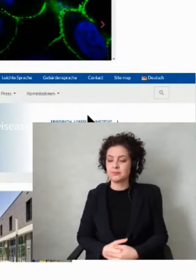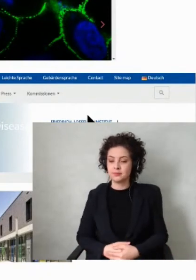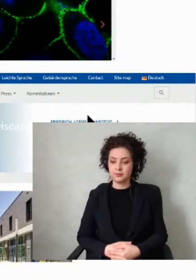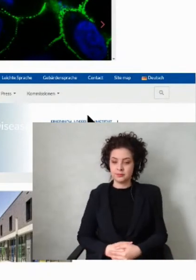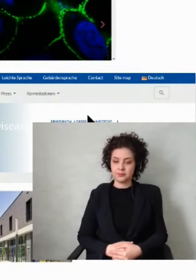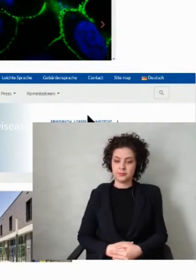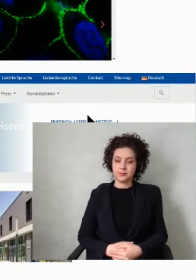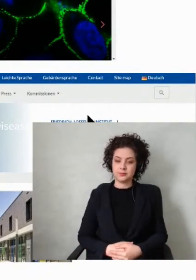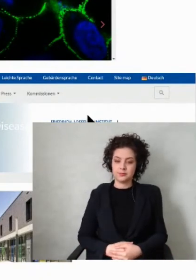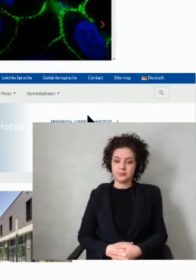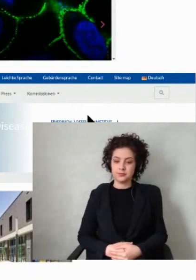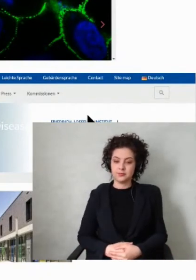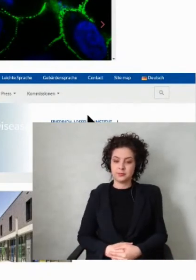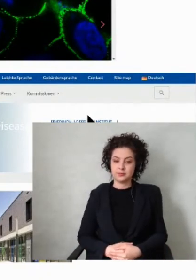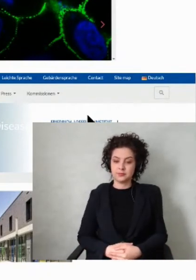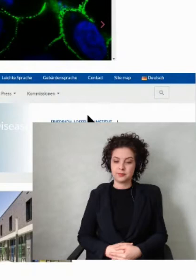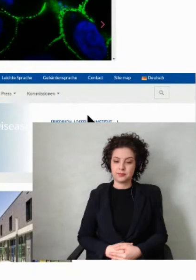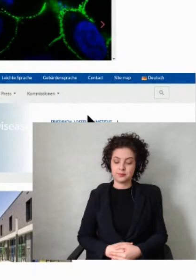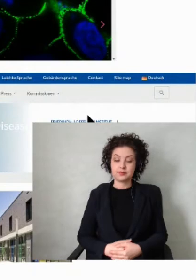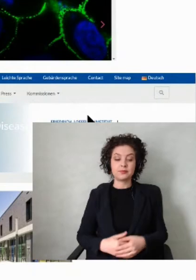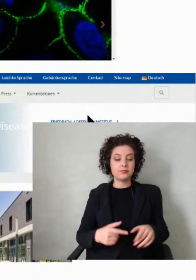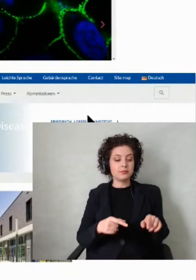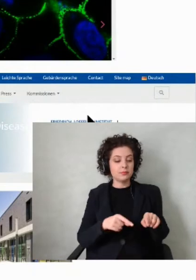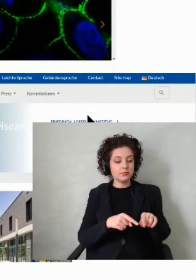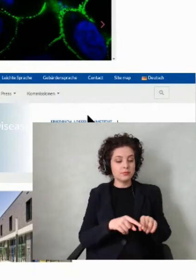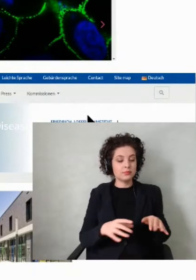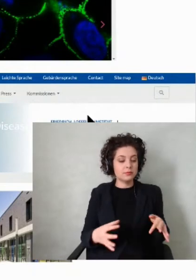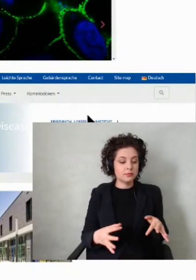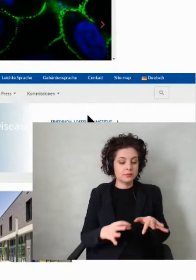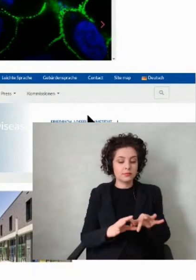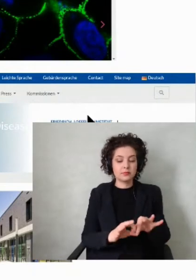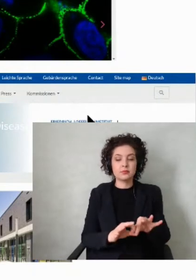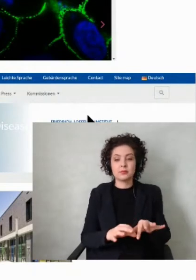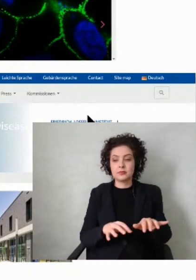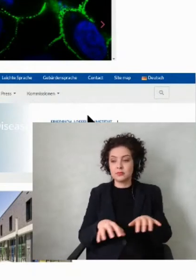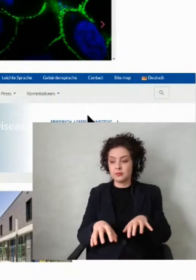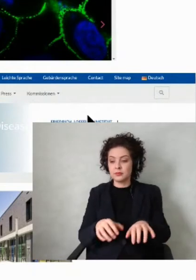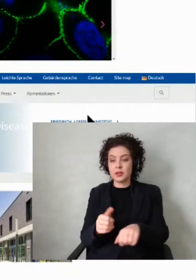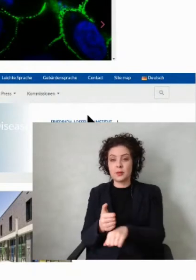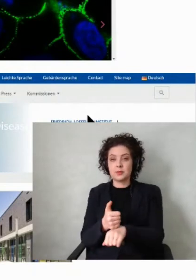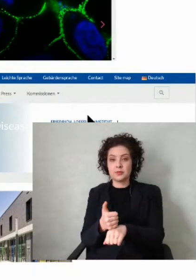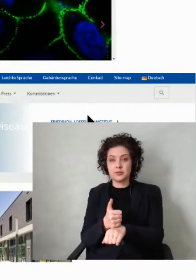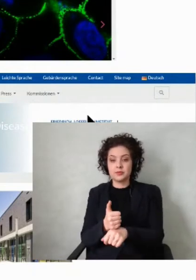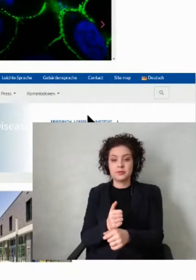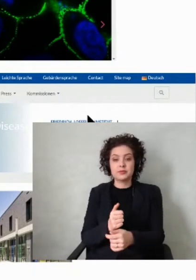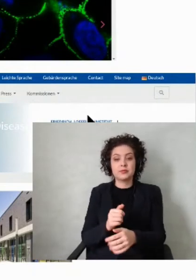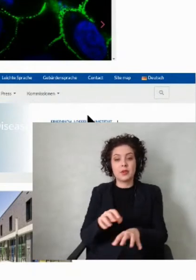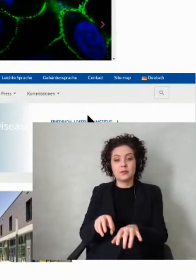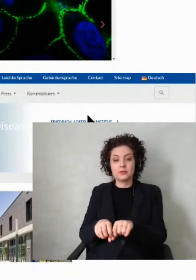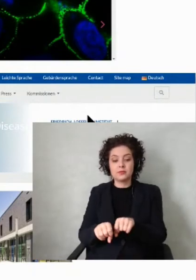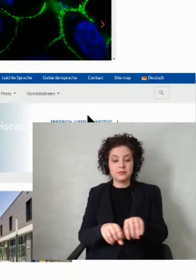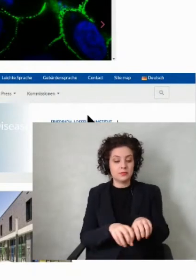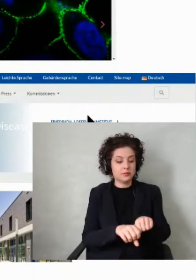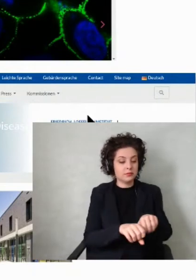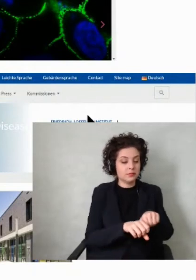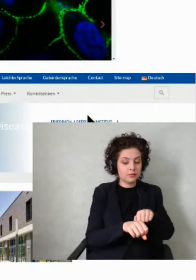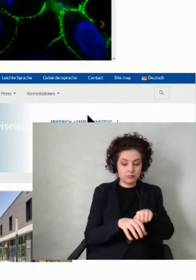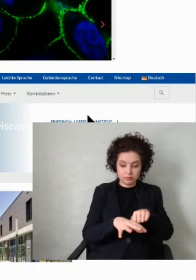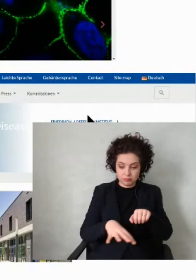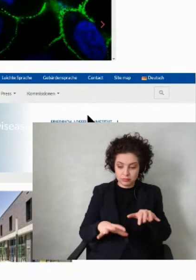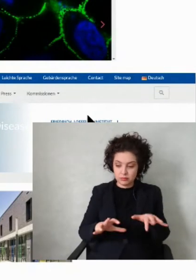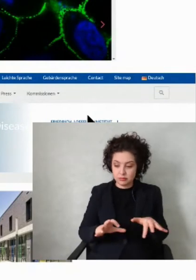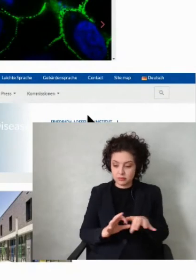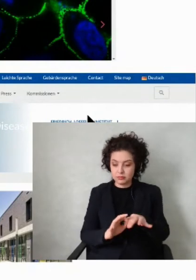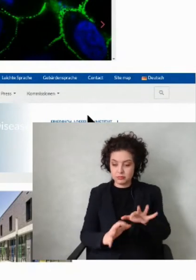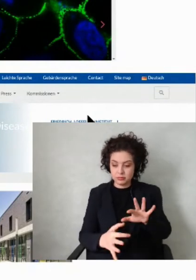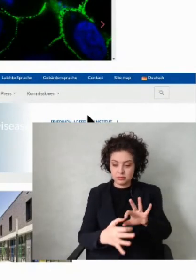o trabalho sinérgico e conjunto de profissionais de diferentes formações, de diferentes setores e de